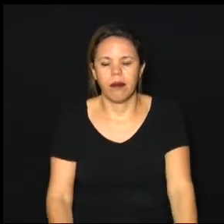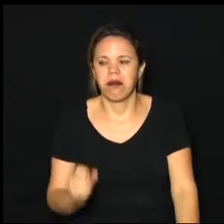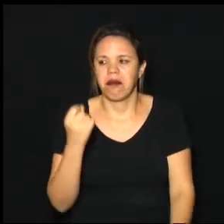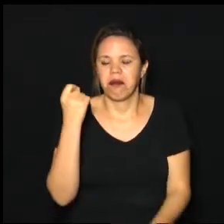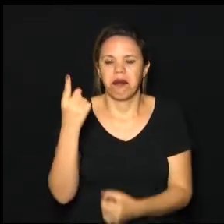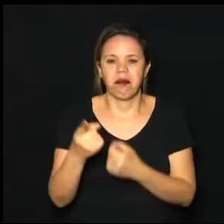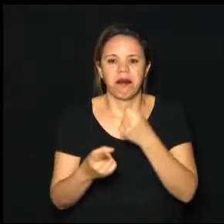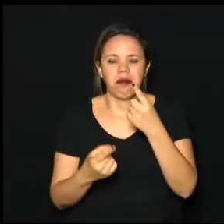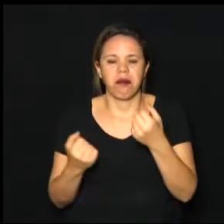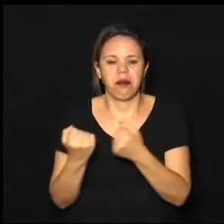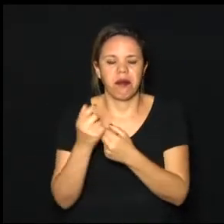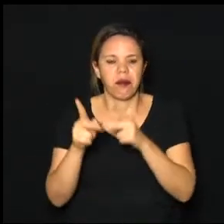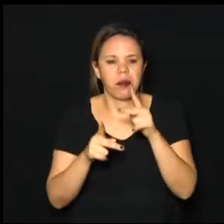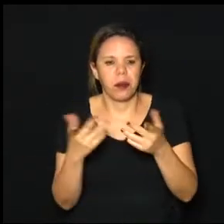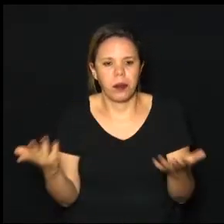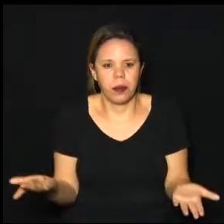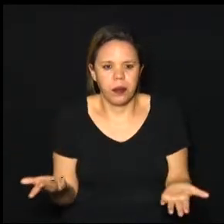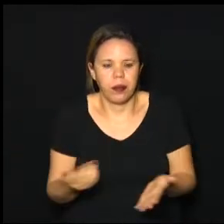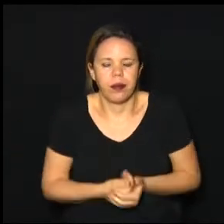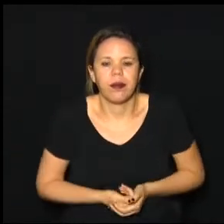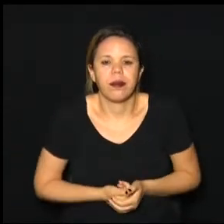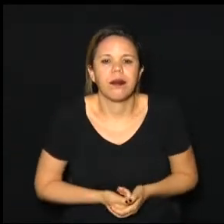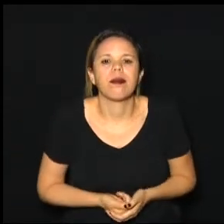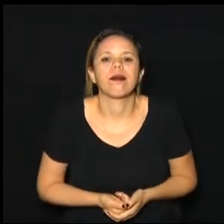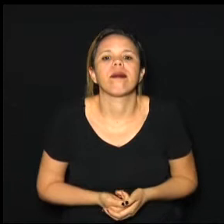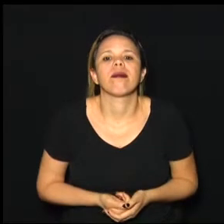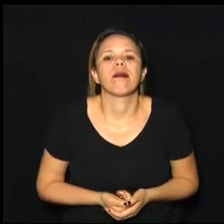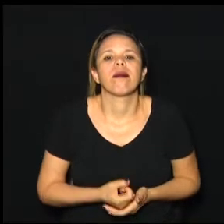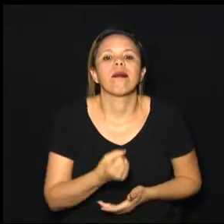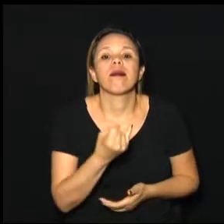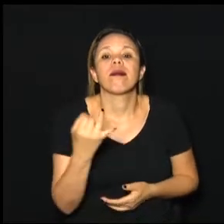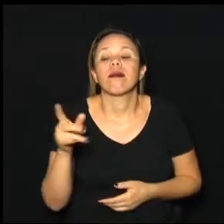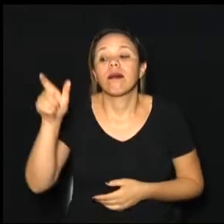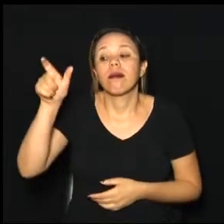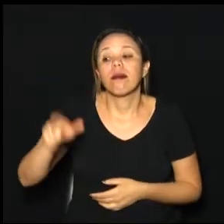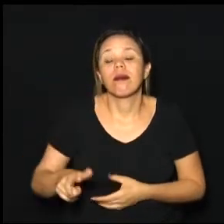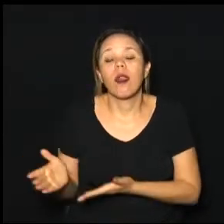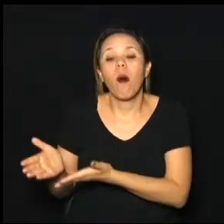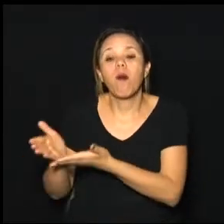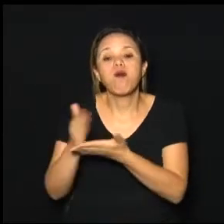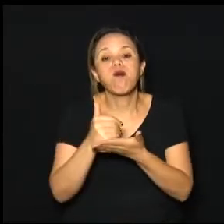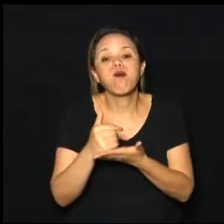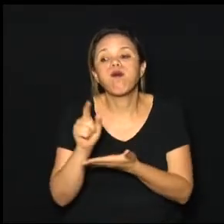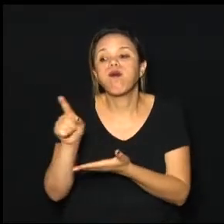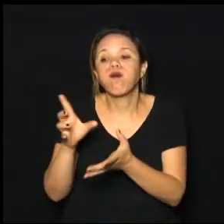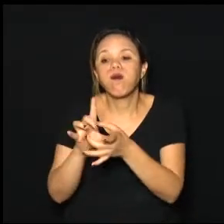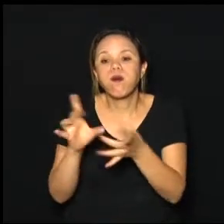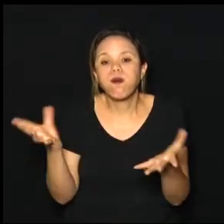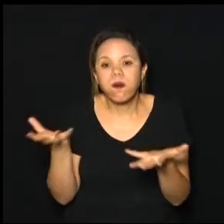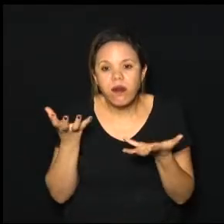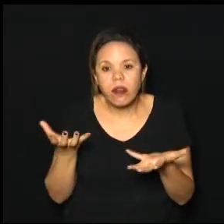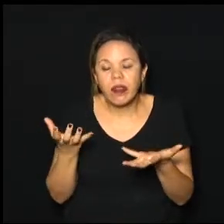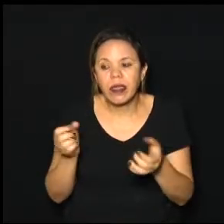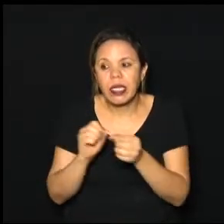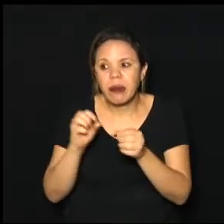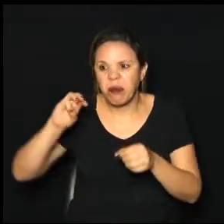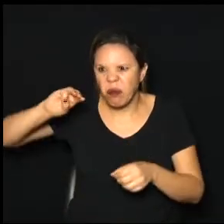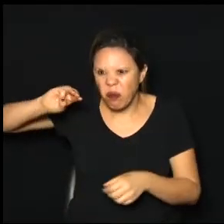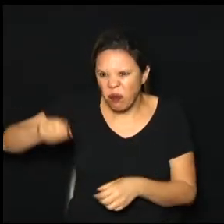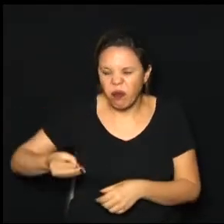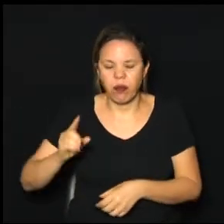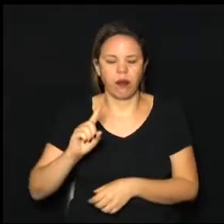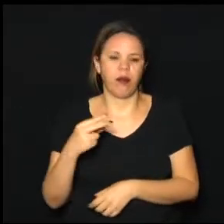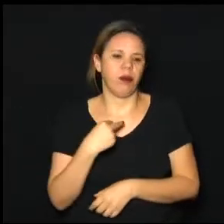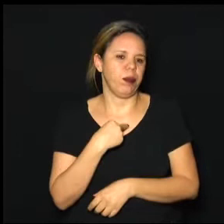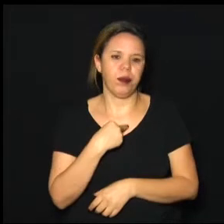eventuais apoiadores. Muito bem. Quanto que o candidato pode arrecadar? Quanto ele quiser? Ele pode fazer uma campanha milionária? Não,